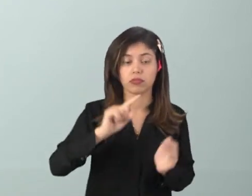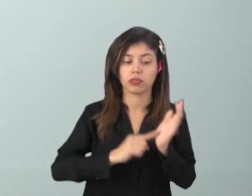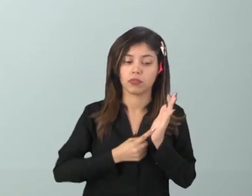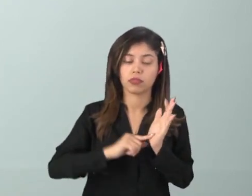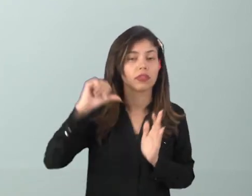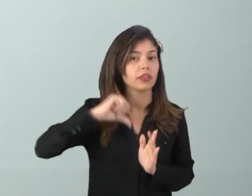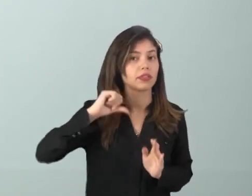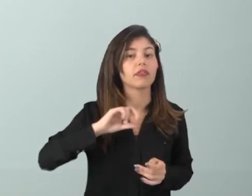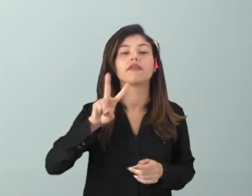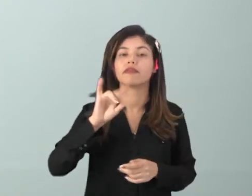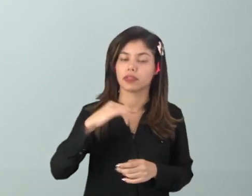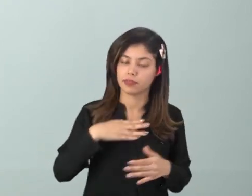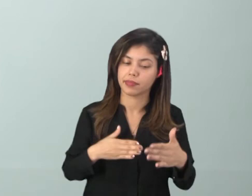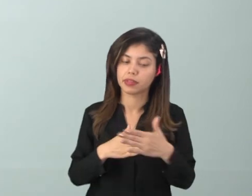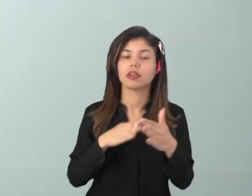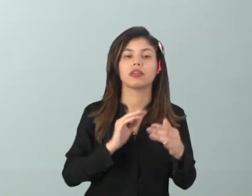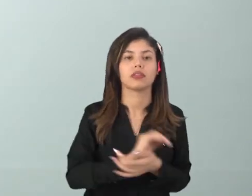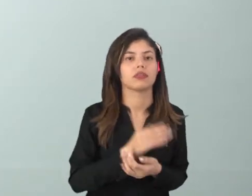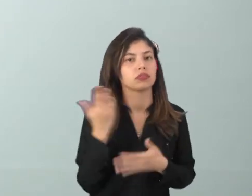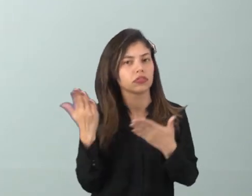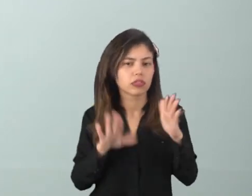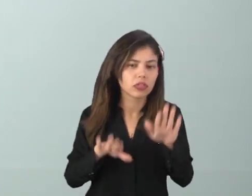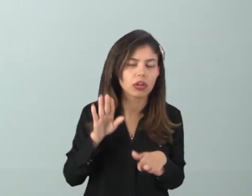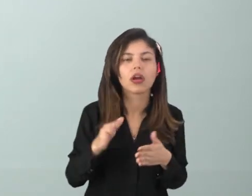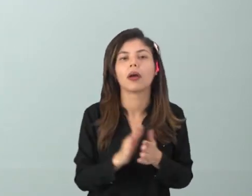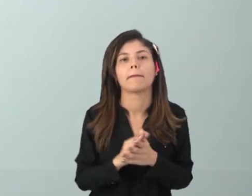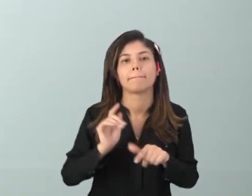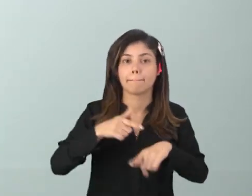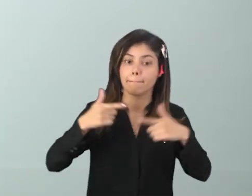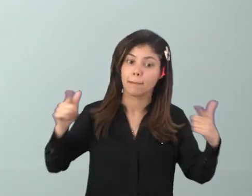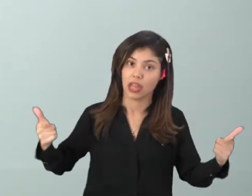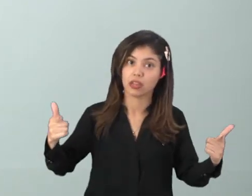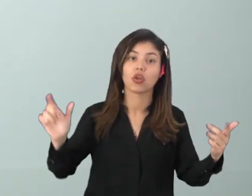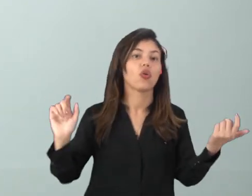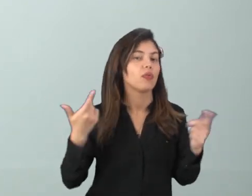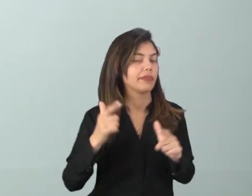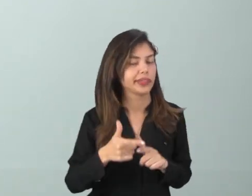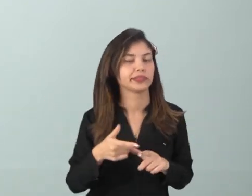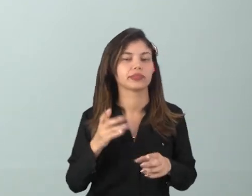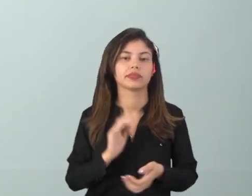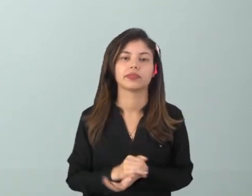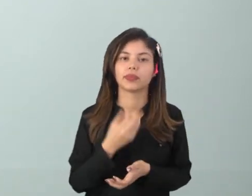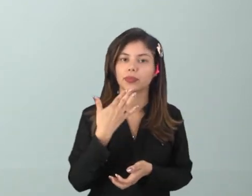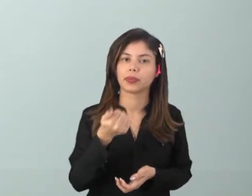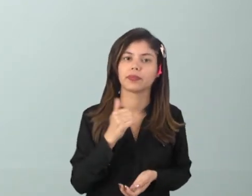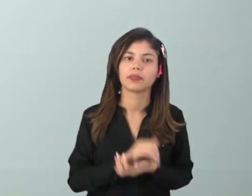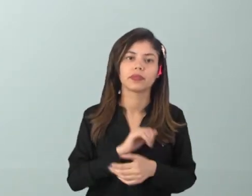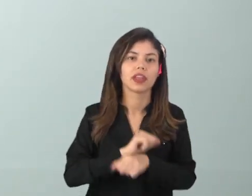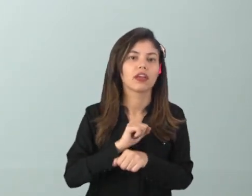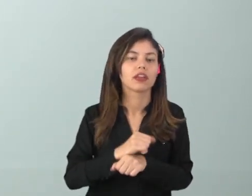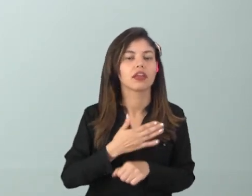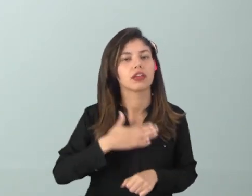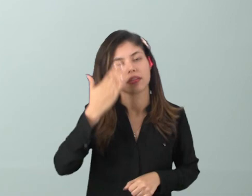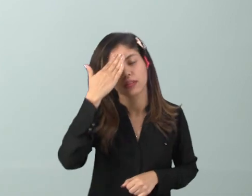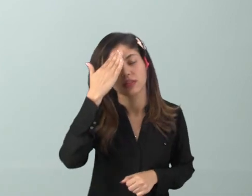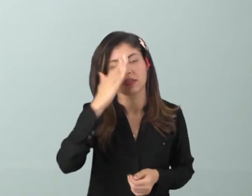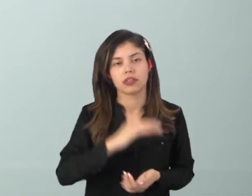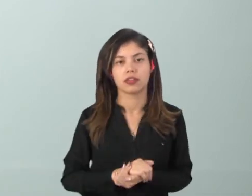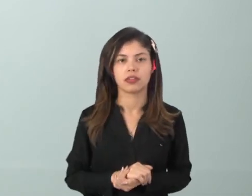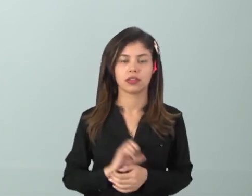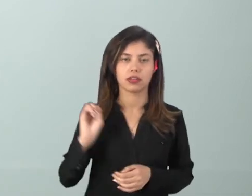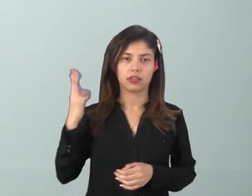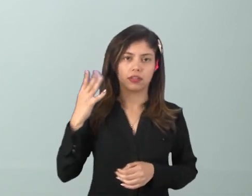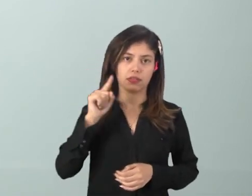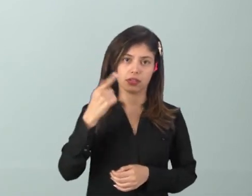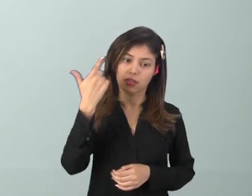positivos. Ele vai impactar o meio ambiente de uma forma mais acentuada ou menos acentuada, tá bom? Espero que vocês tenham entendido.